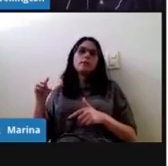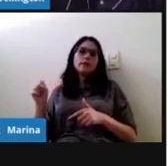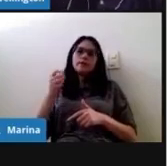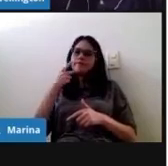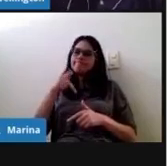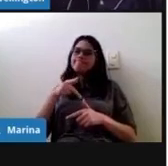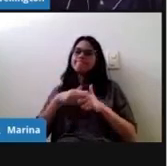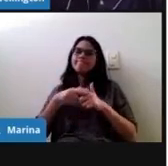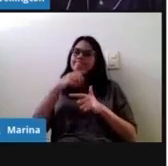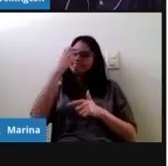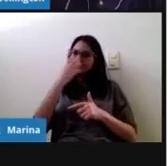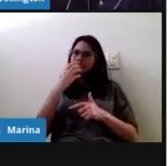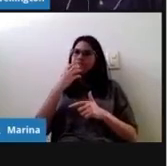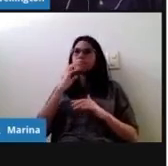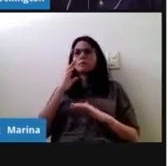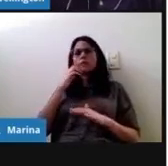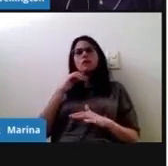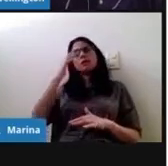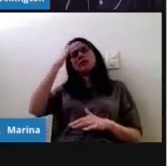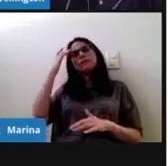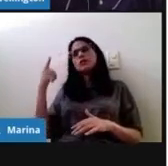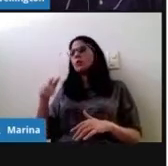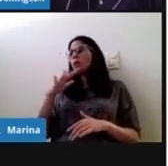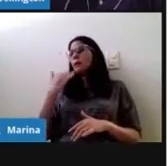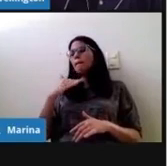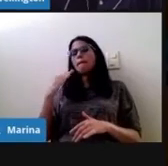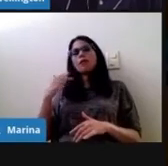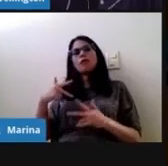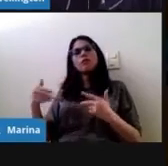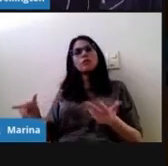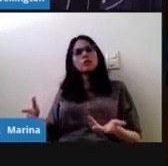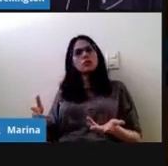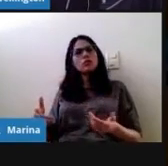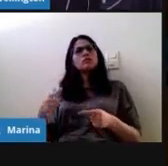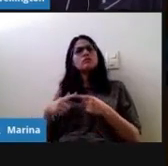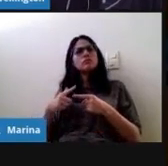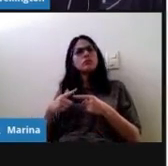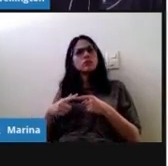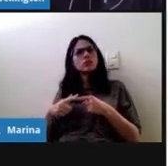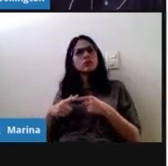por doenças crônicas não transmissíveis são ocasionadas por